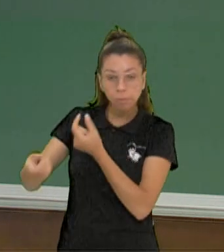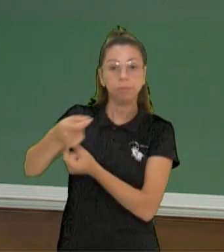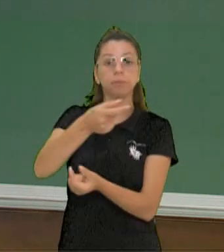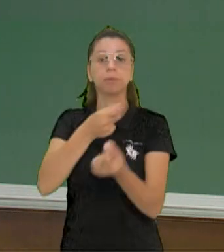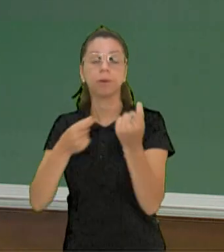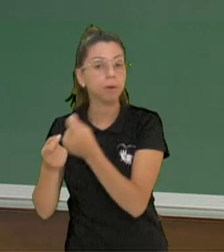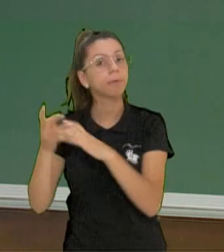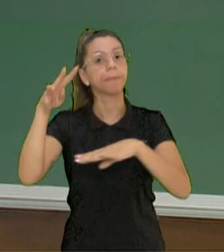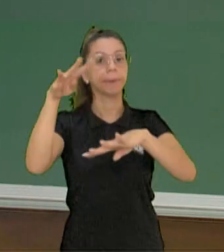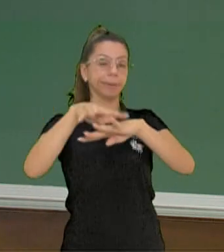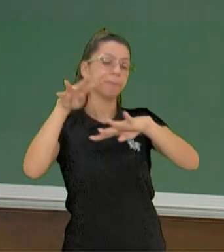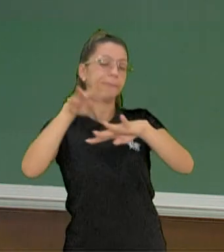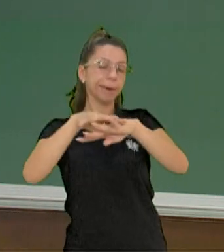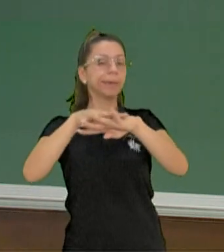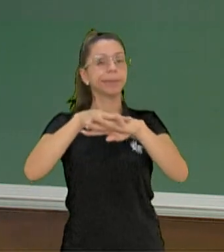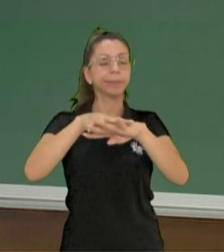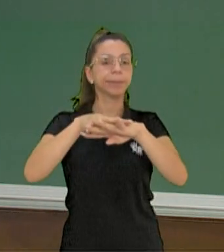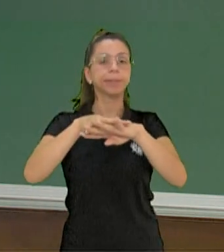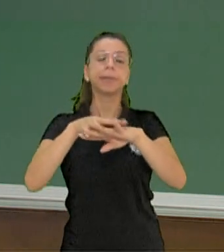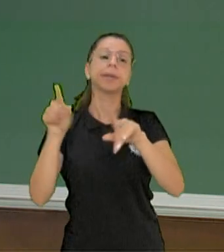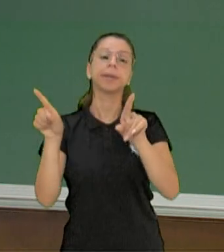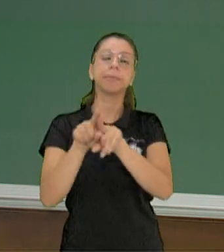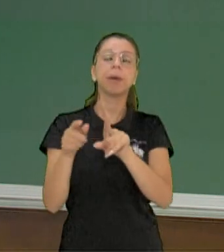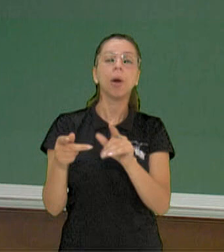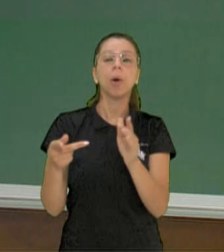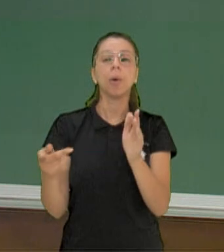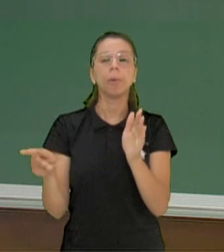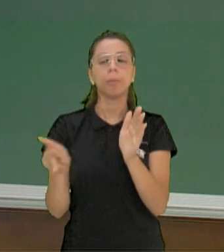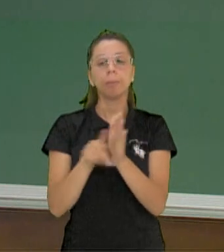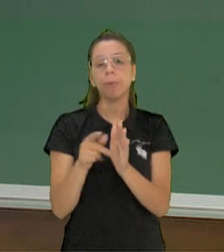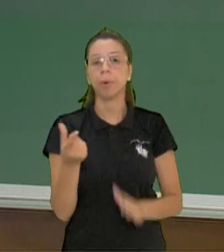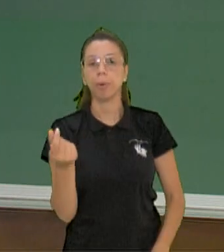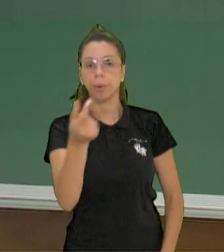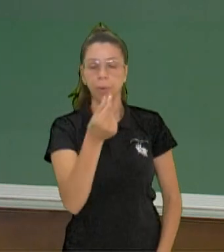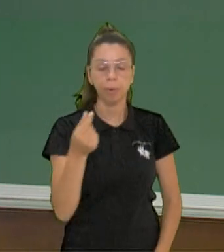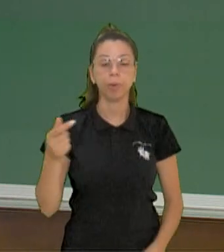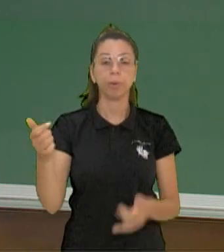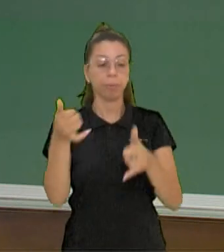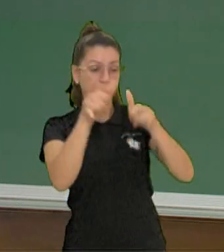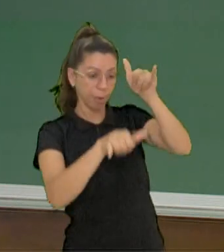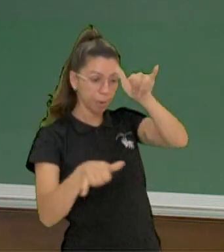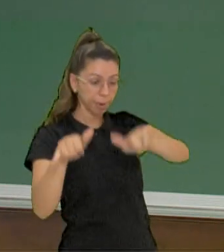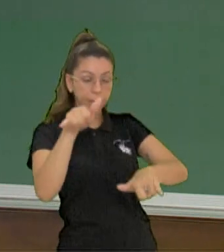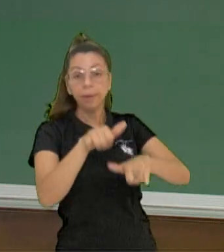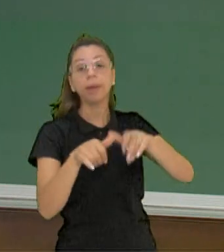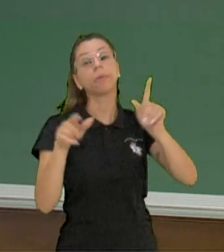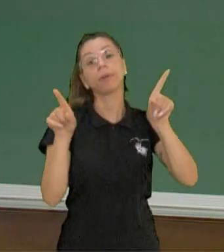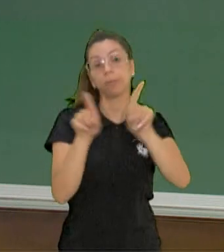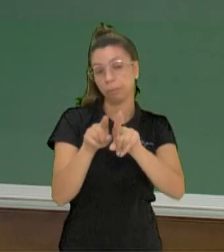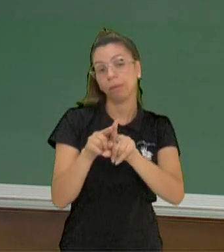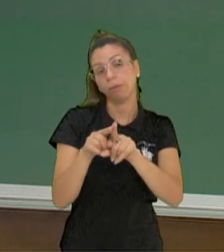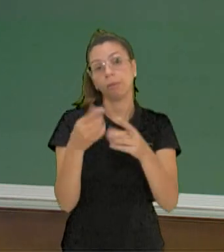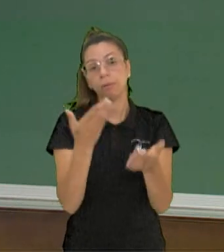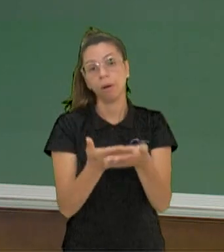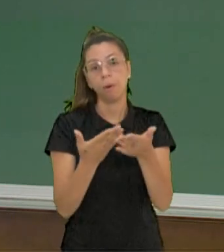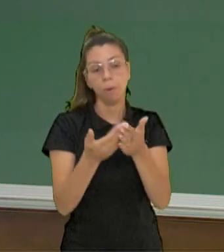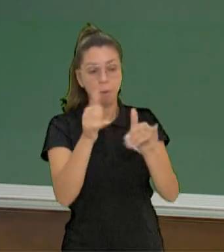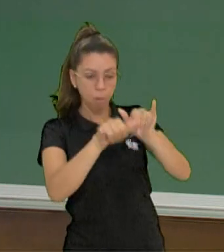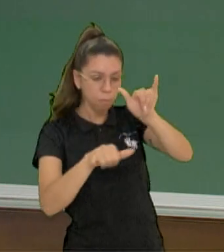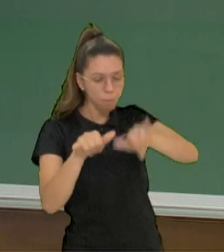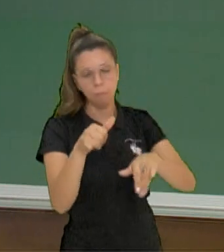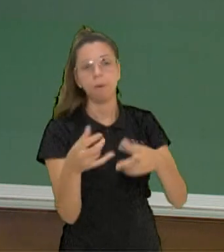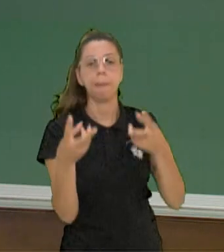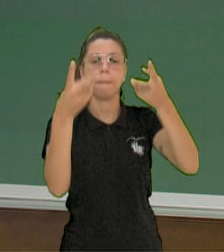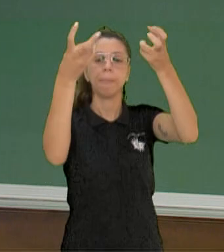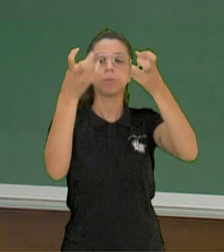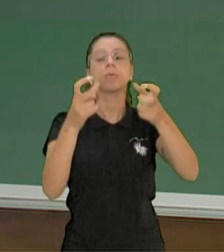parte da matemática, a matemática financeira, na área da química, você também tem aula de química, em algum momento você percebe lá